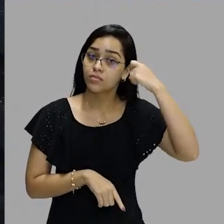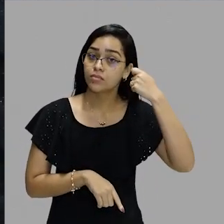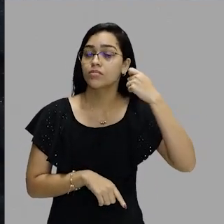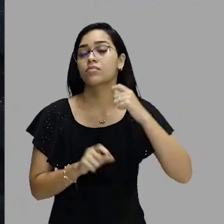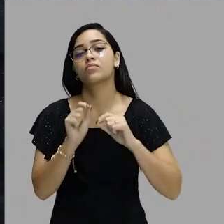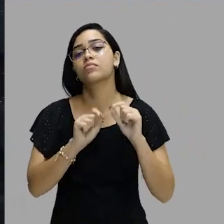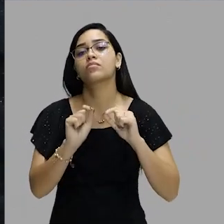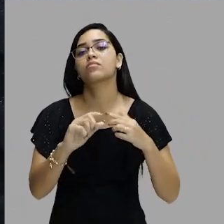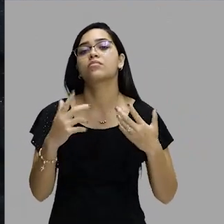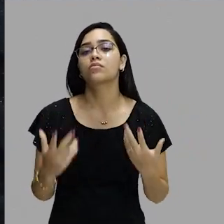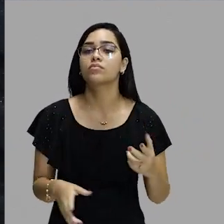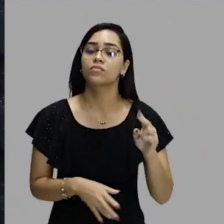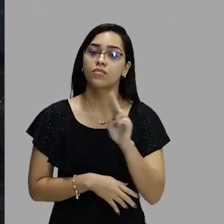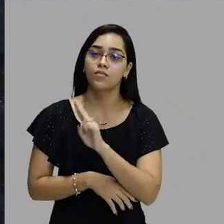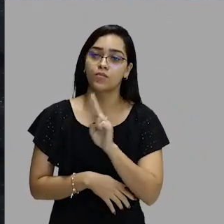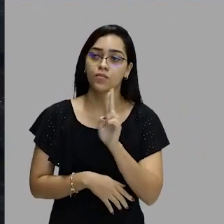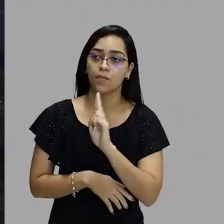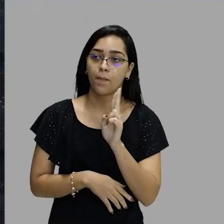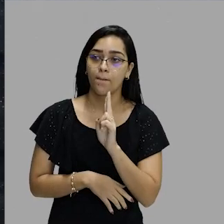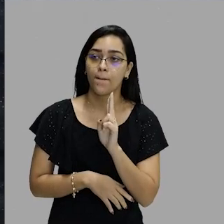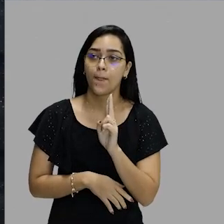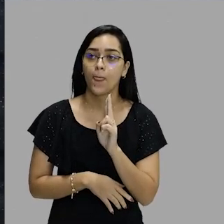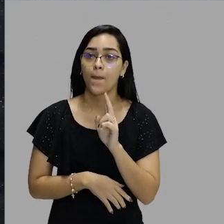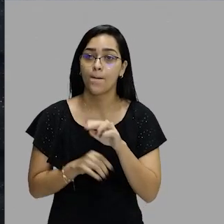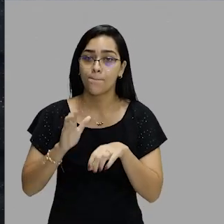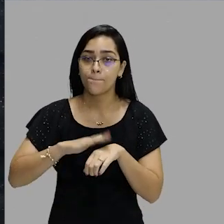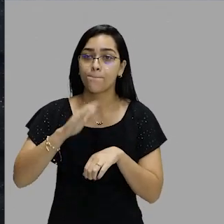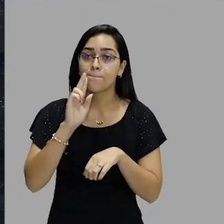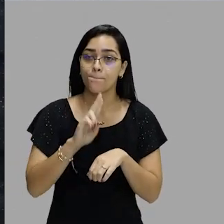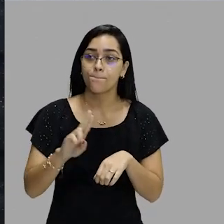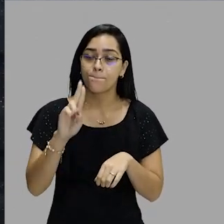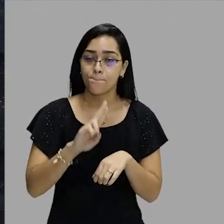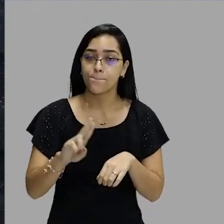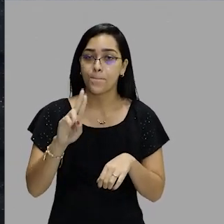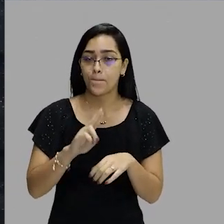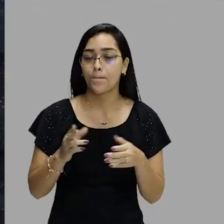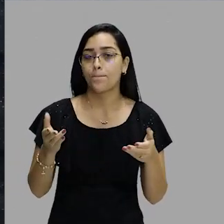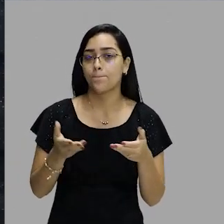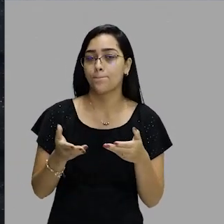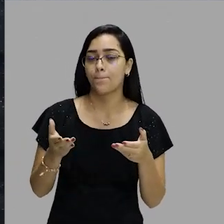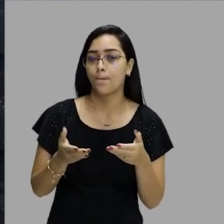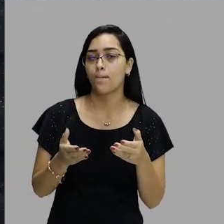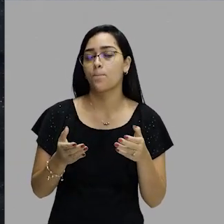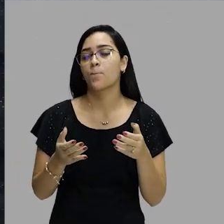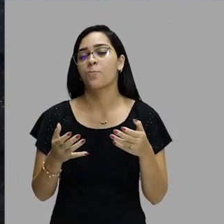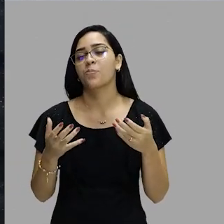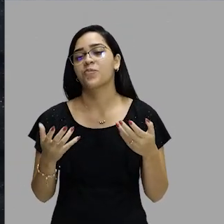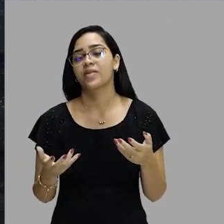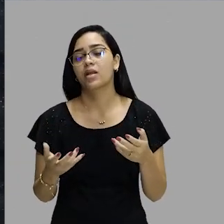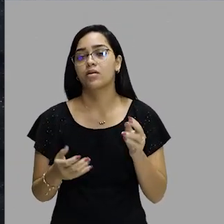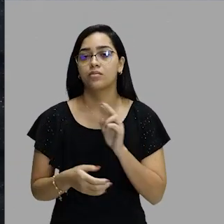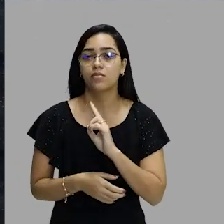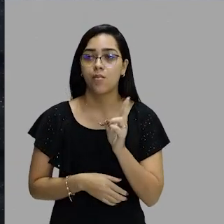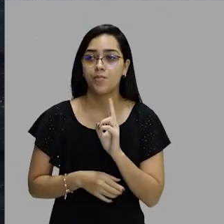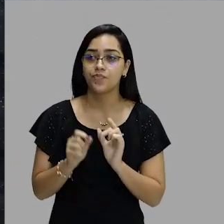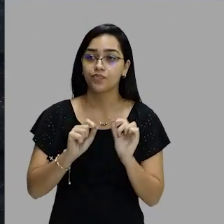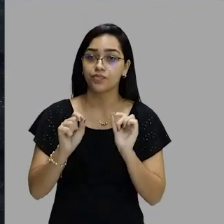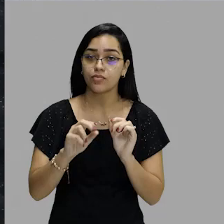que é o nome, a nomenclatura mais usada ultimamente, é a nomenclatura